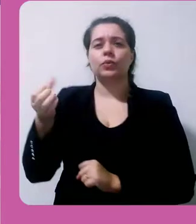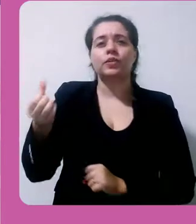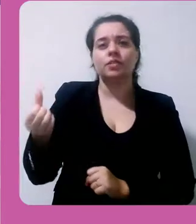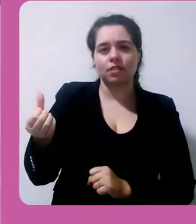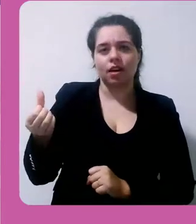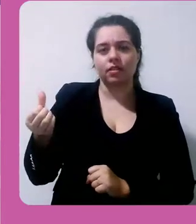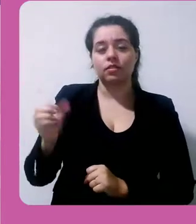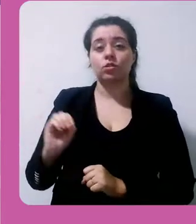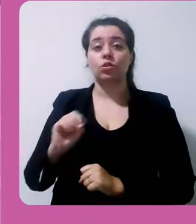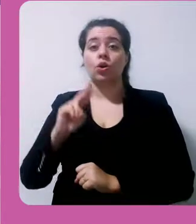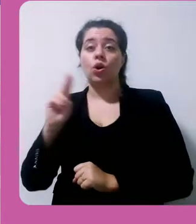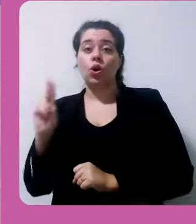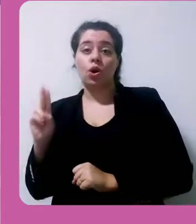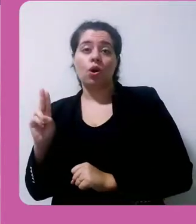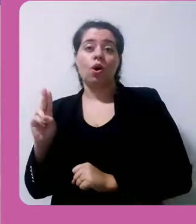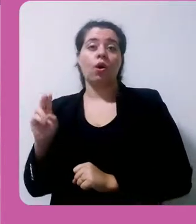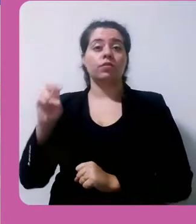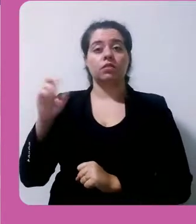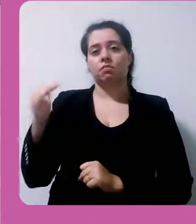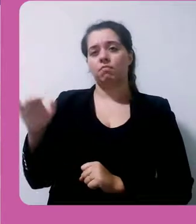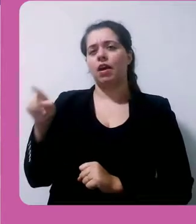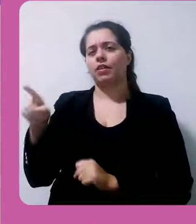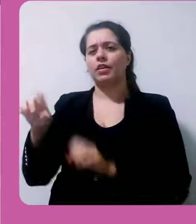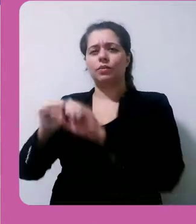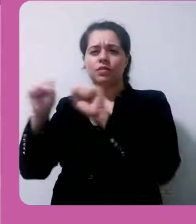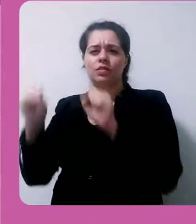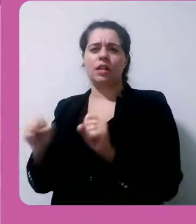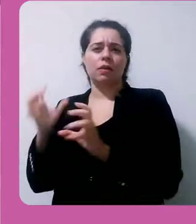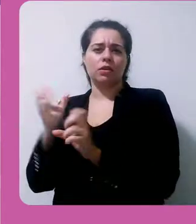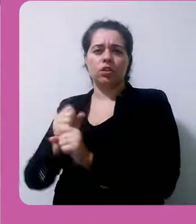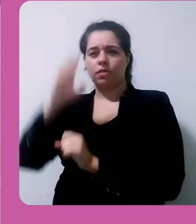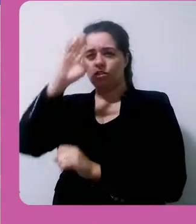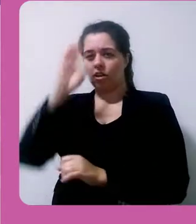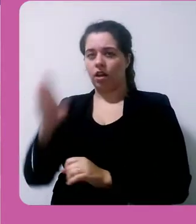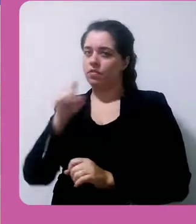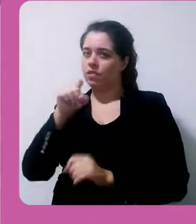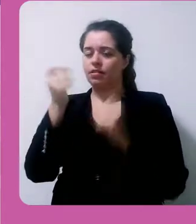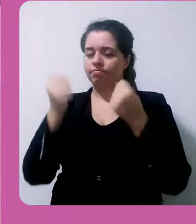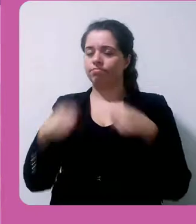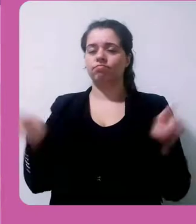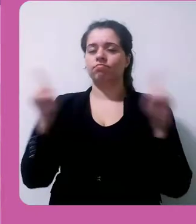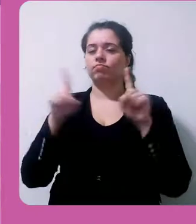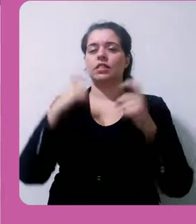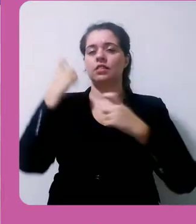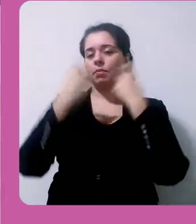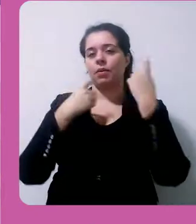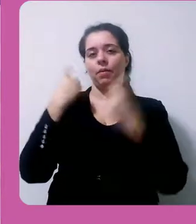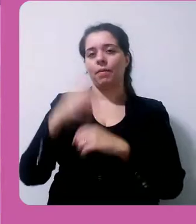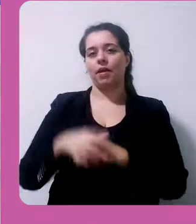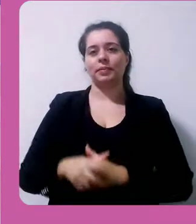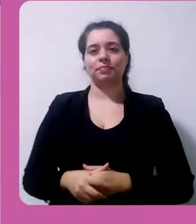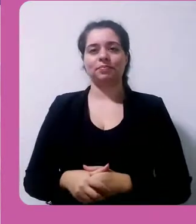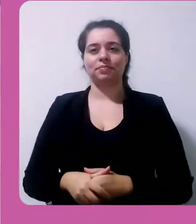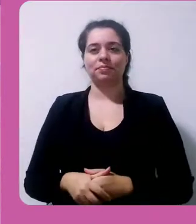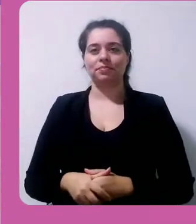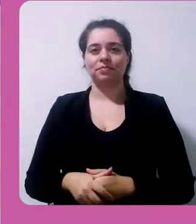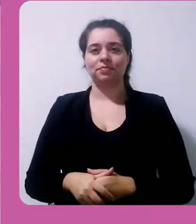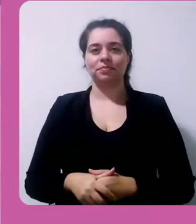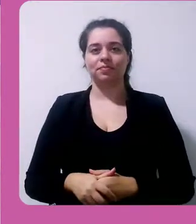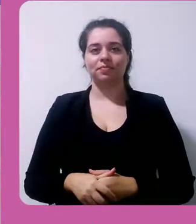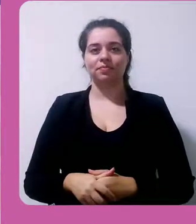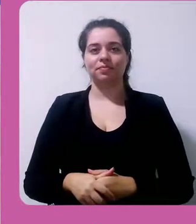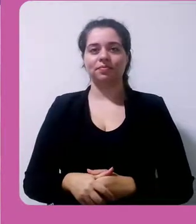com 5,74, automaticamente ele coloca 5,5. Tá? Não precisa se preocupar.